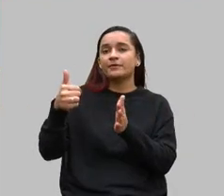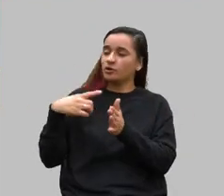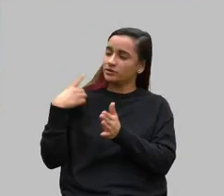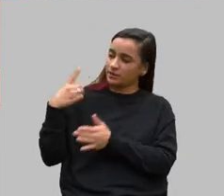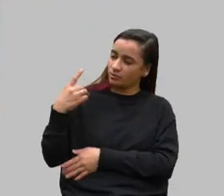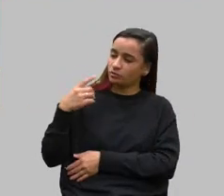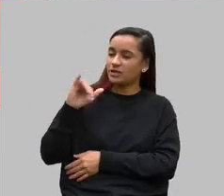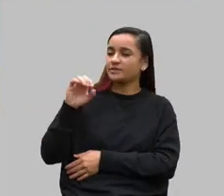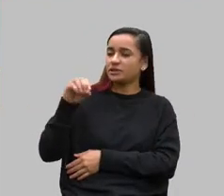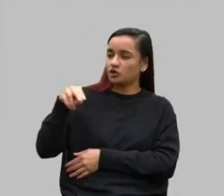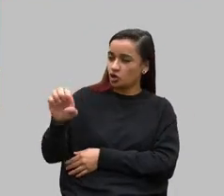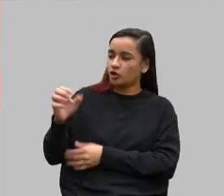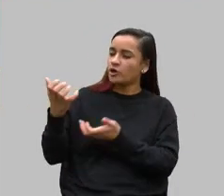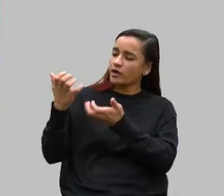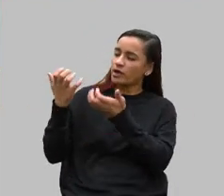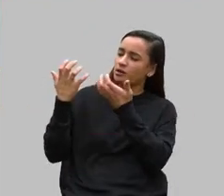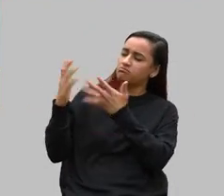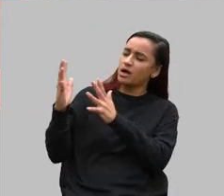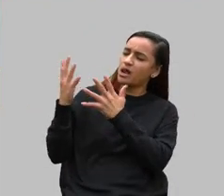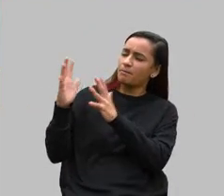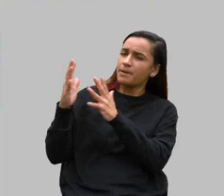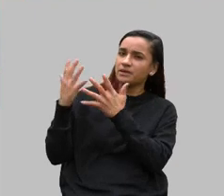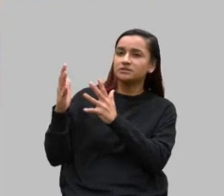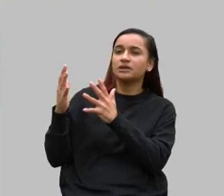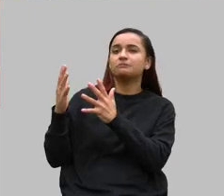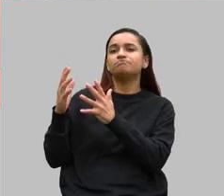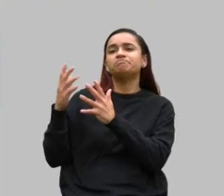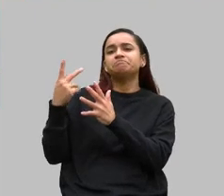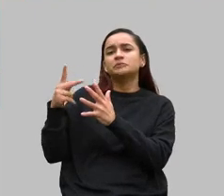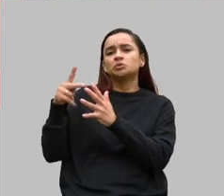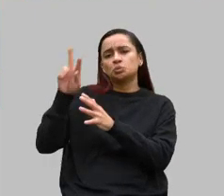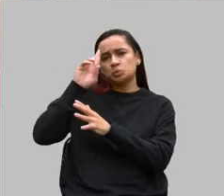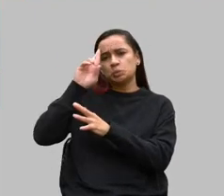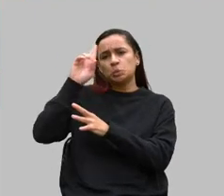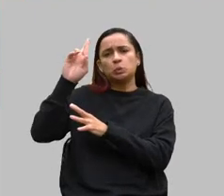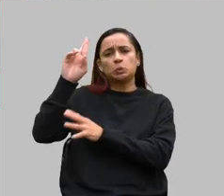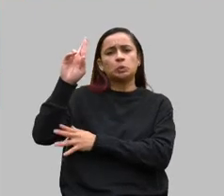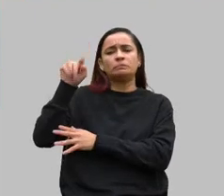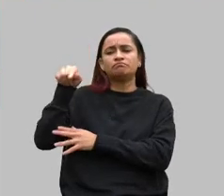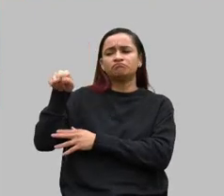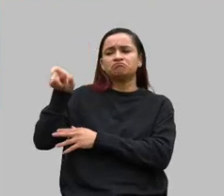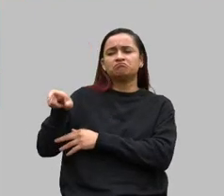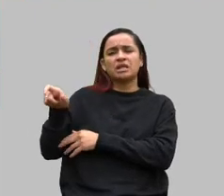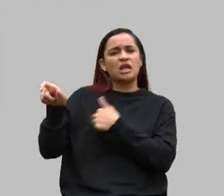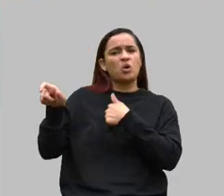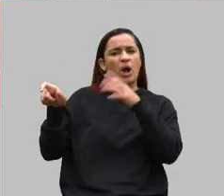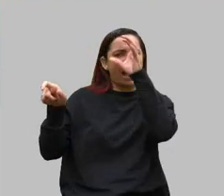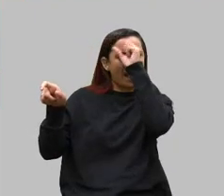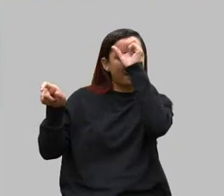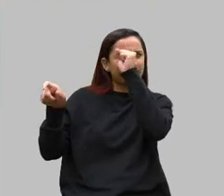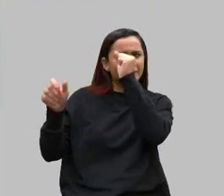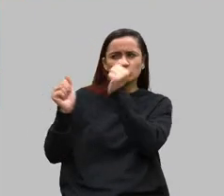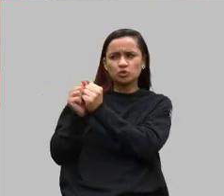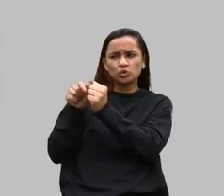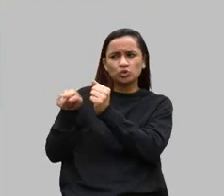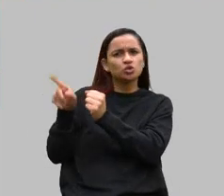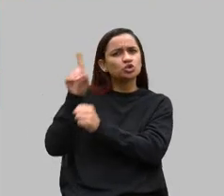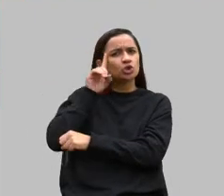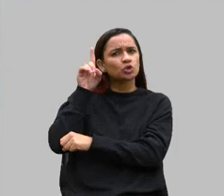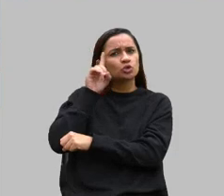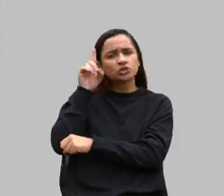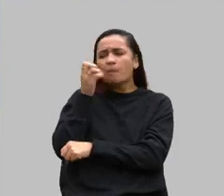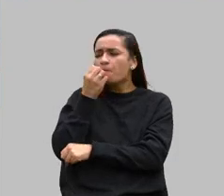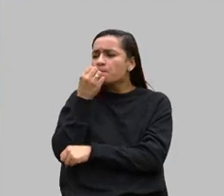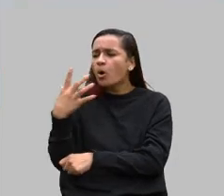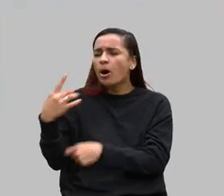eh te parabenizar né como liderança que é né uma das pessoas que eu aprendo diariamente aqui né que faz a boa política por